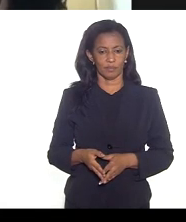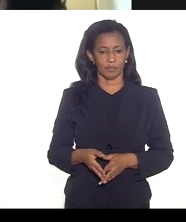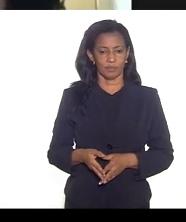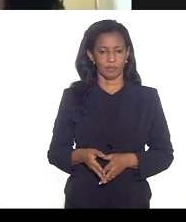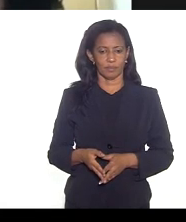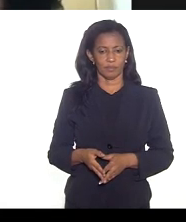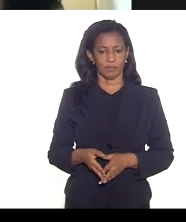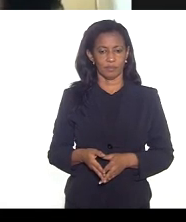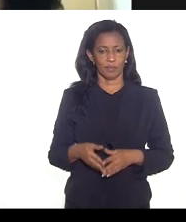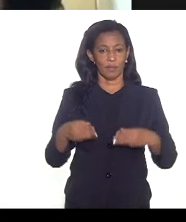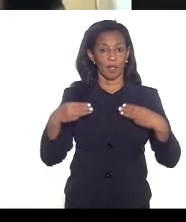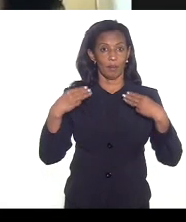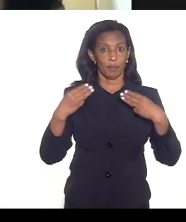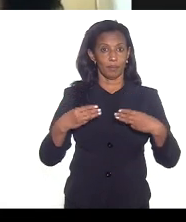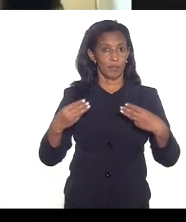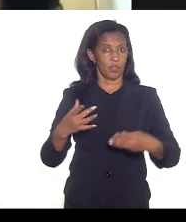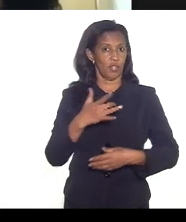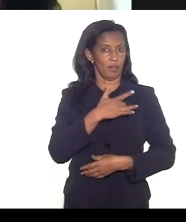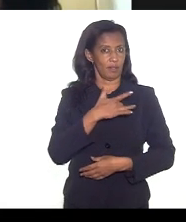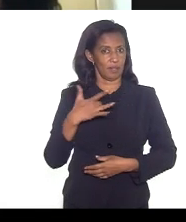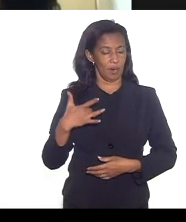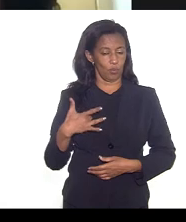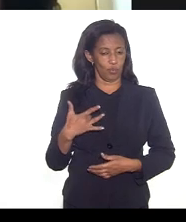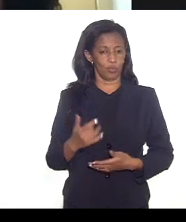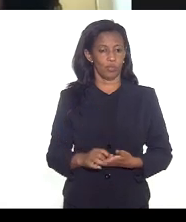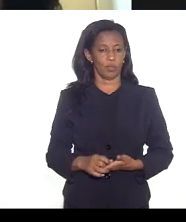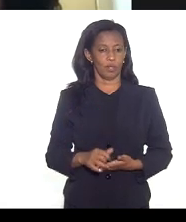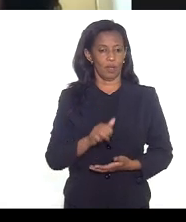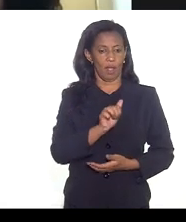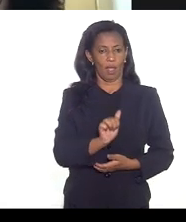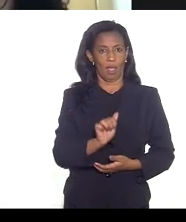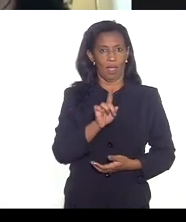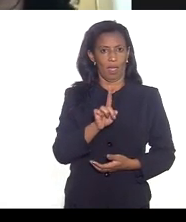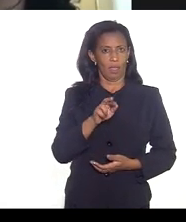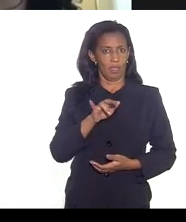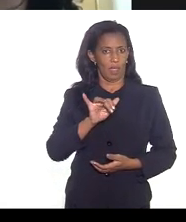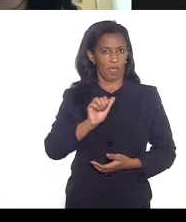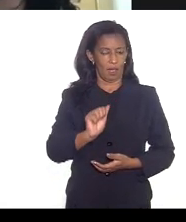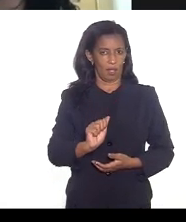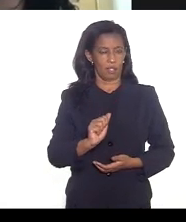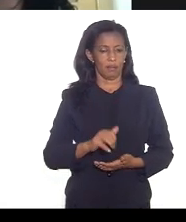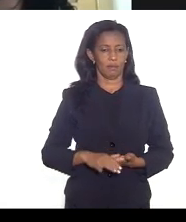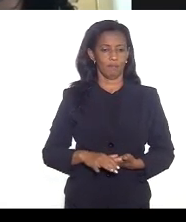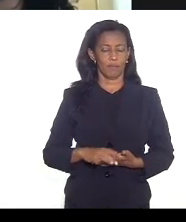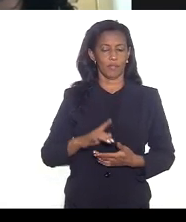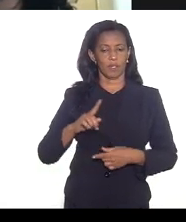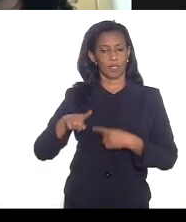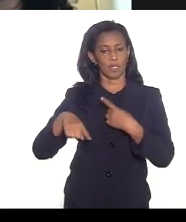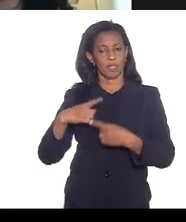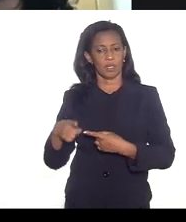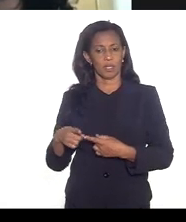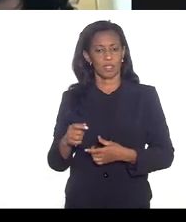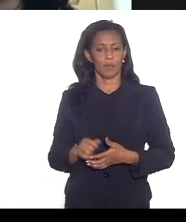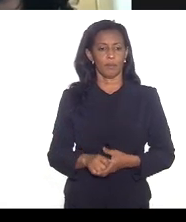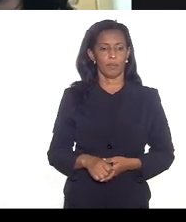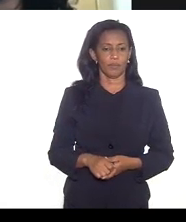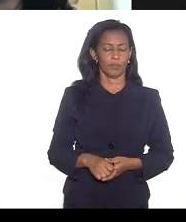palavra ao Ministério da Saúde na figura da doutora Adélia quadros e em seguida né